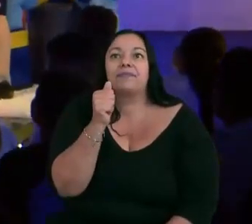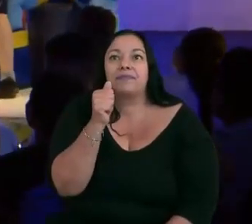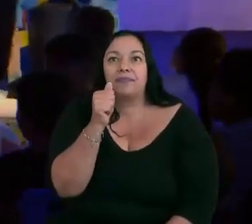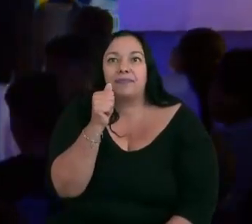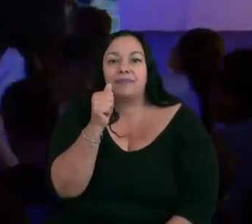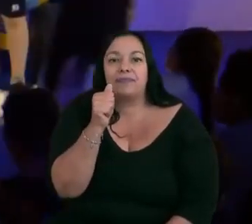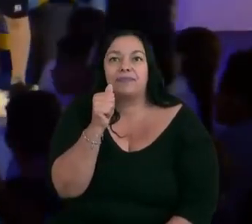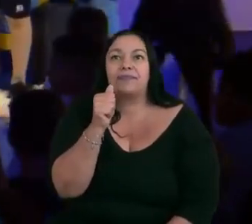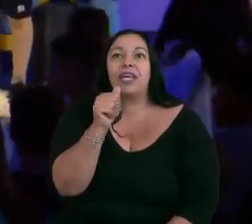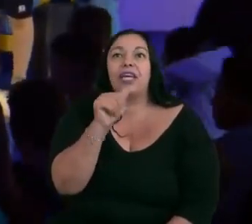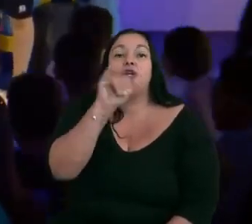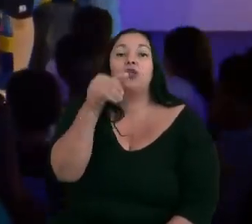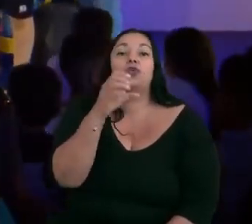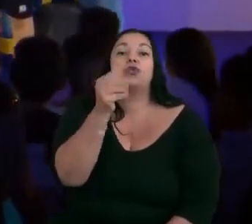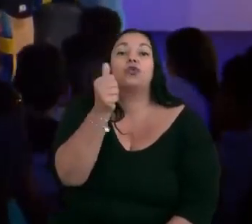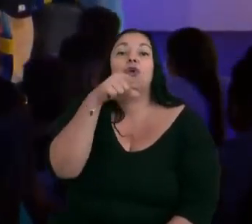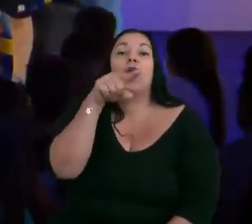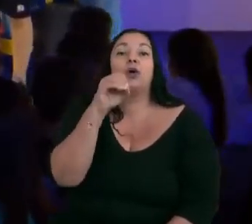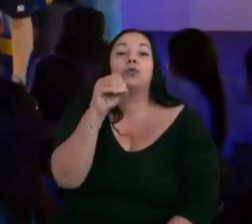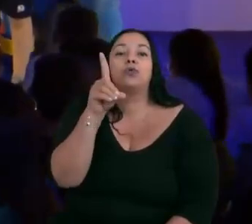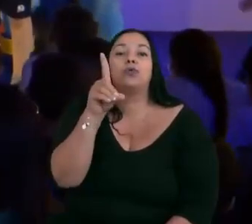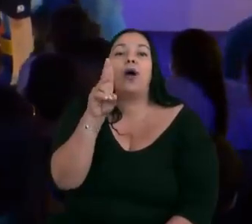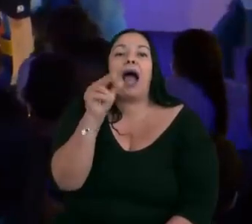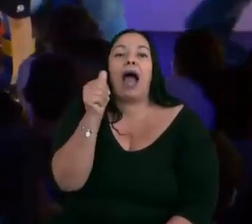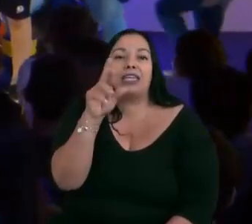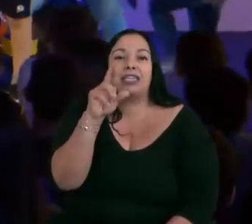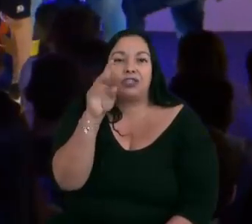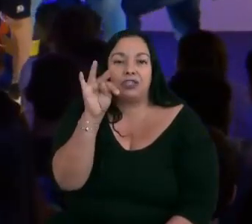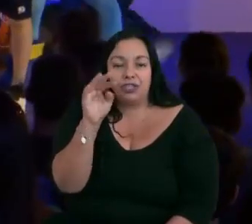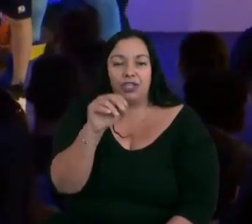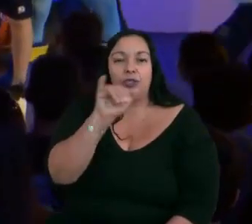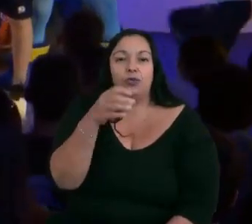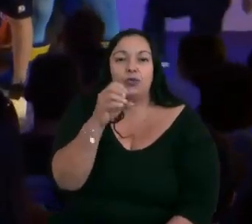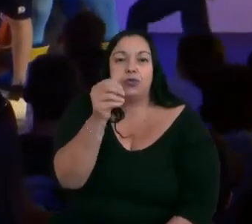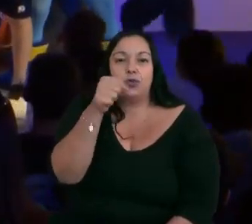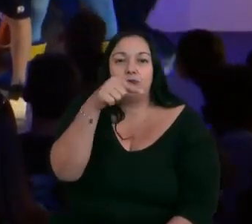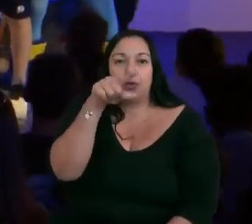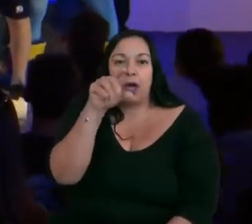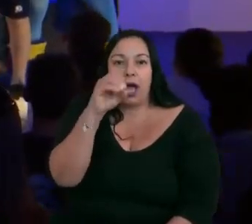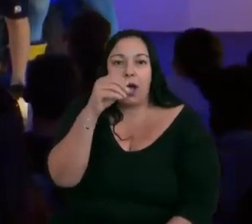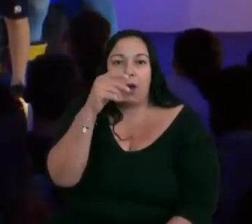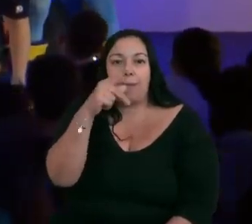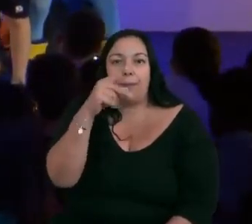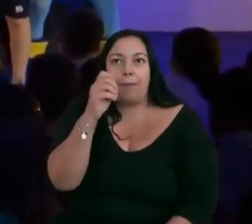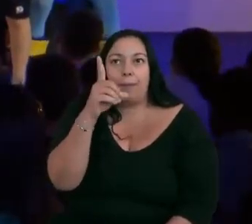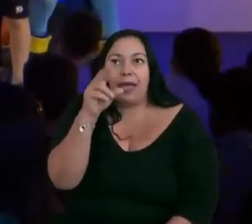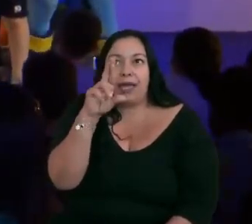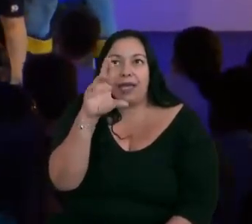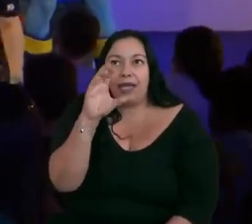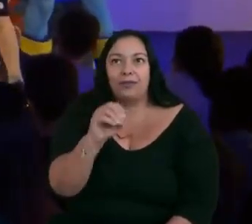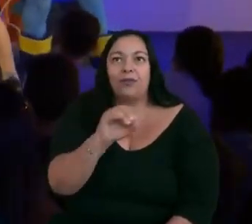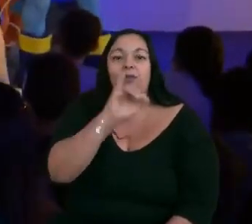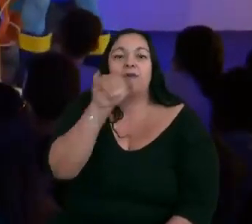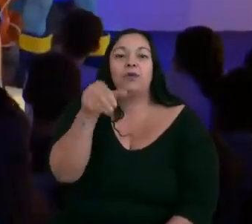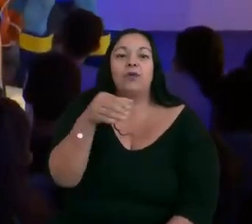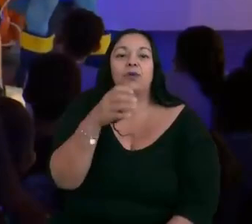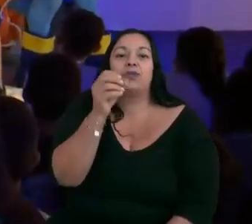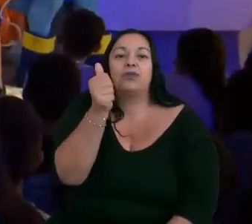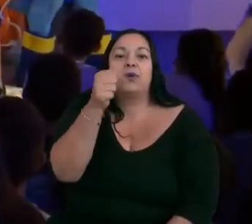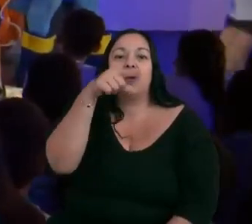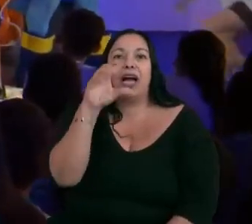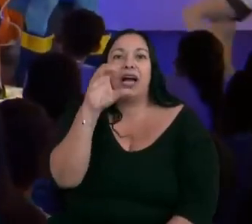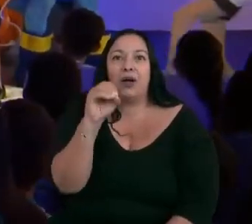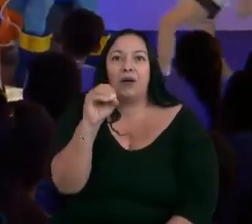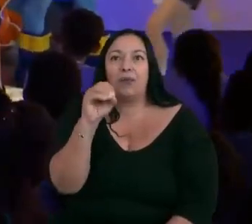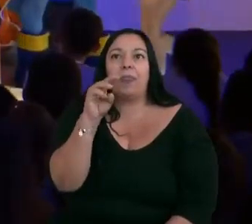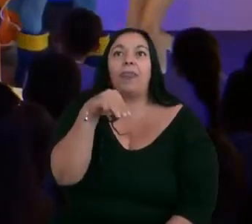Duarte. Pode João vir. João Duarte. Pode João vir. João Pedro. João Pedro. Só João. Só João. As Marias aqui, ó. Vem